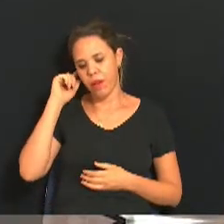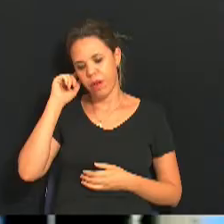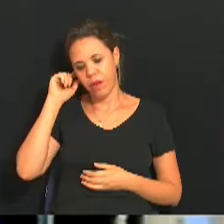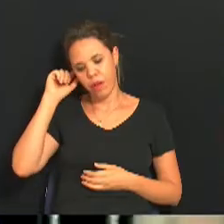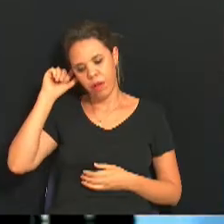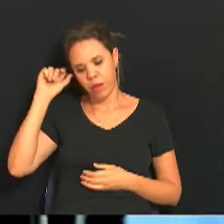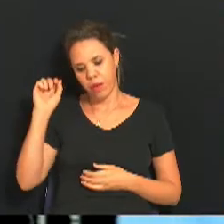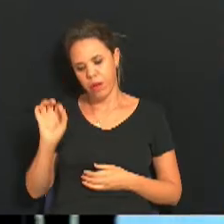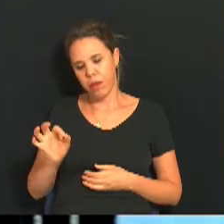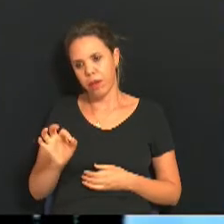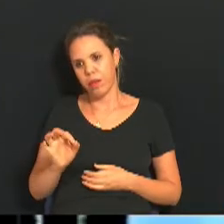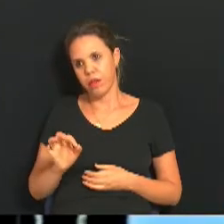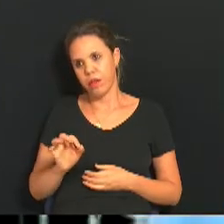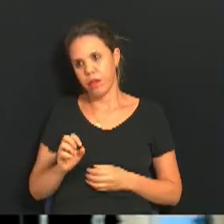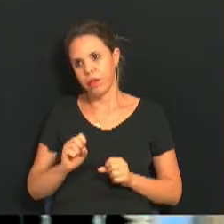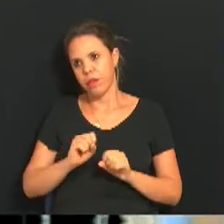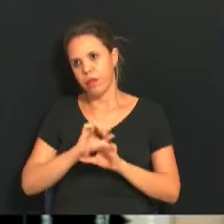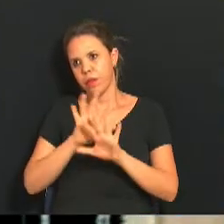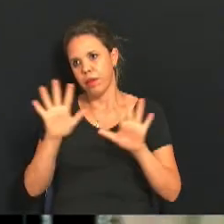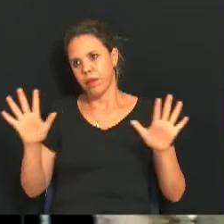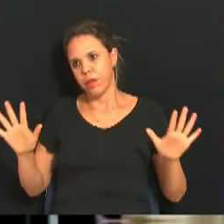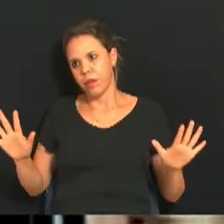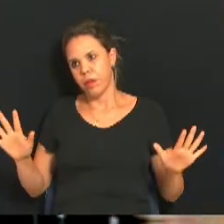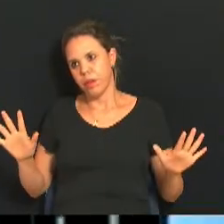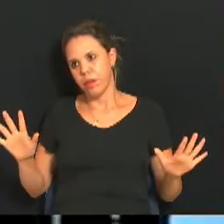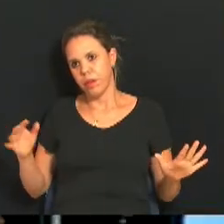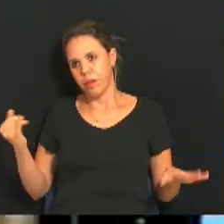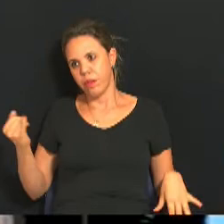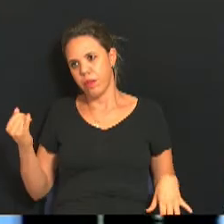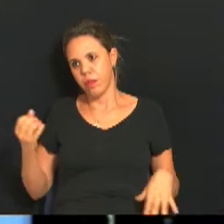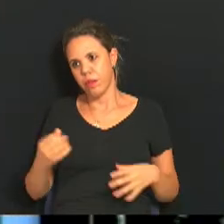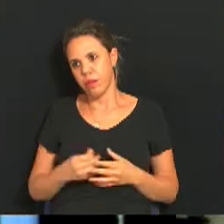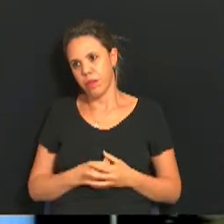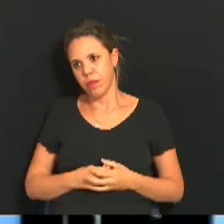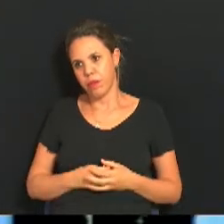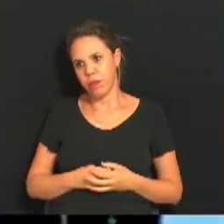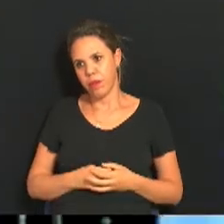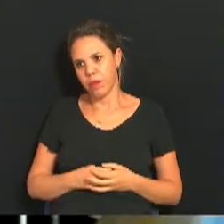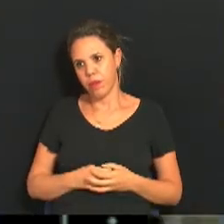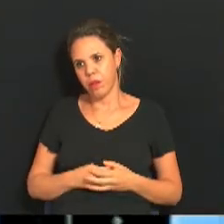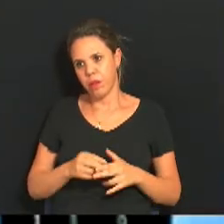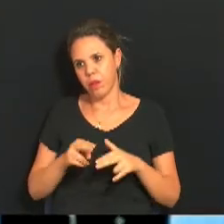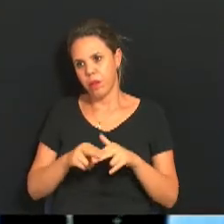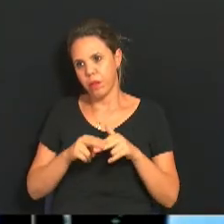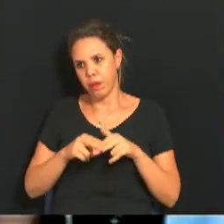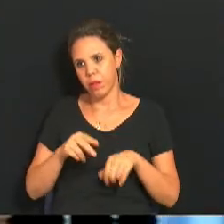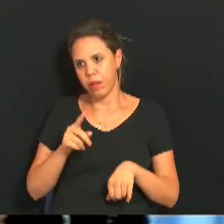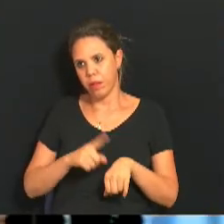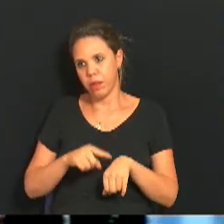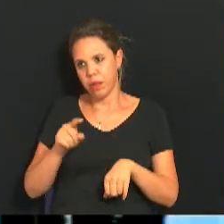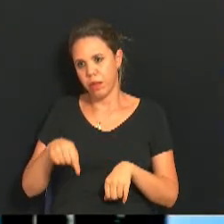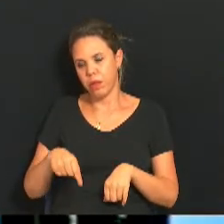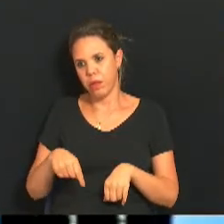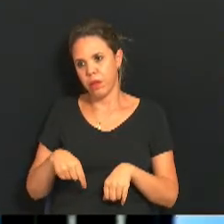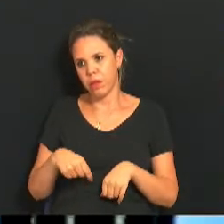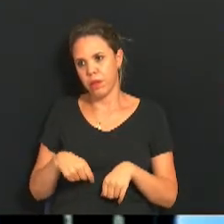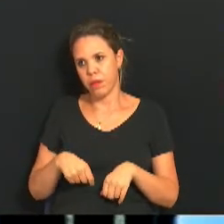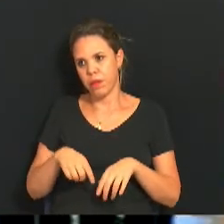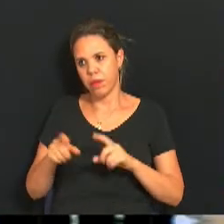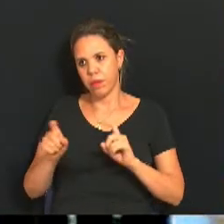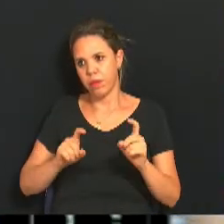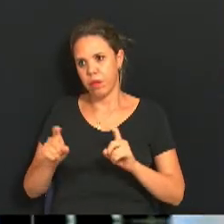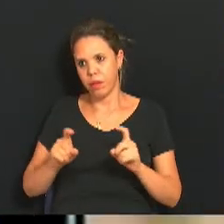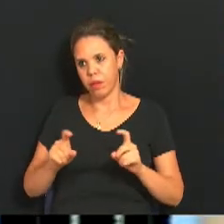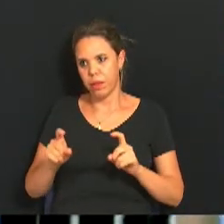E aí um banho até devido para que no momento a gente tá dividindo aí não